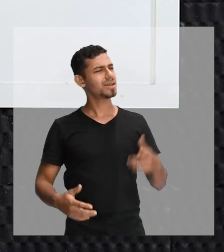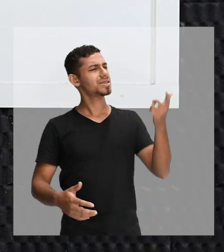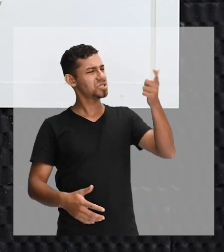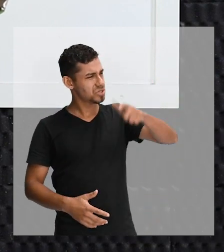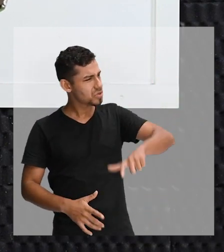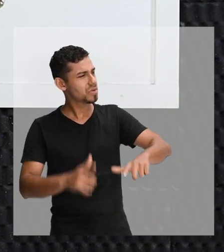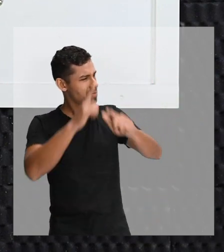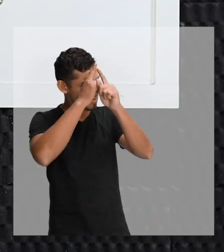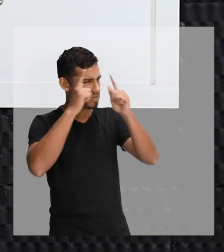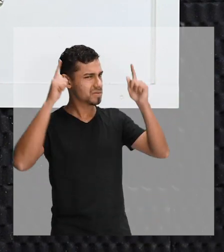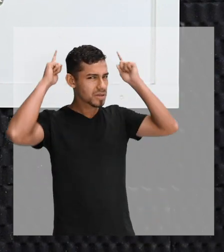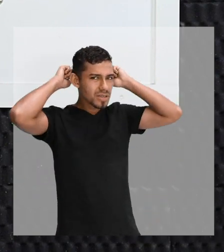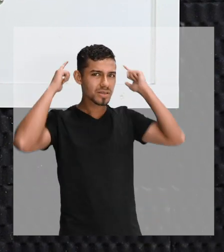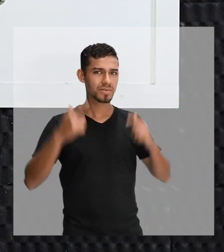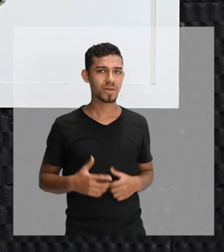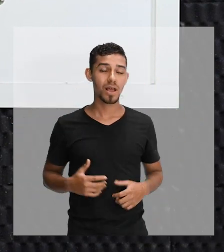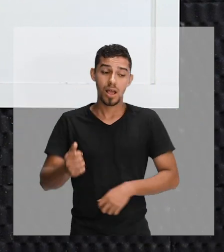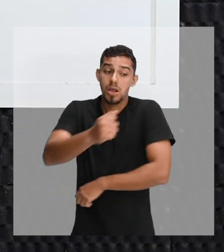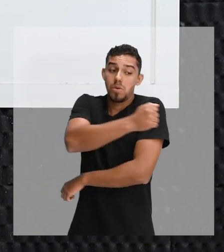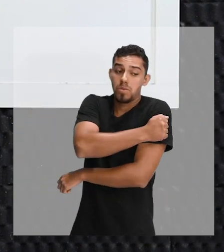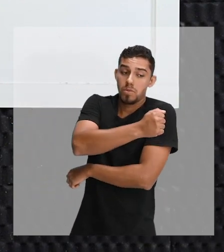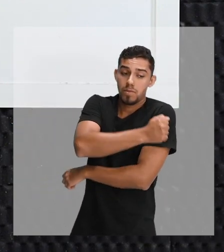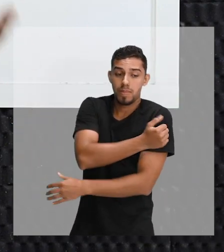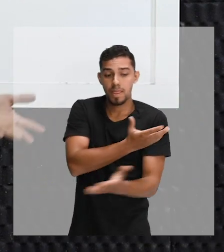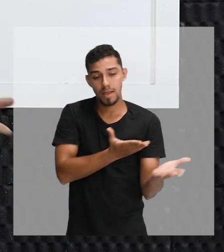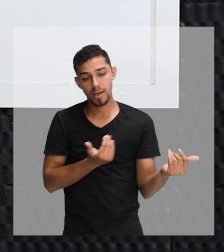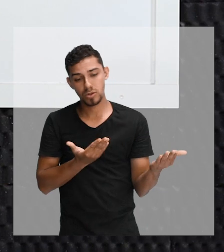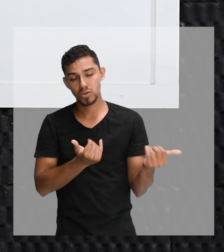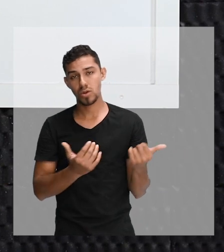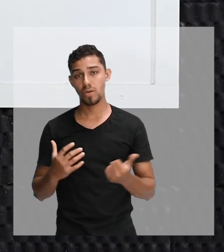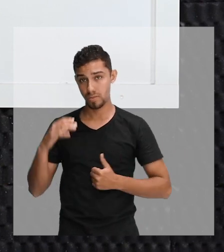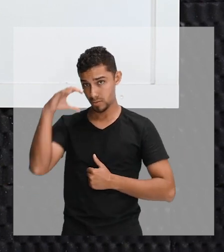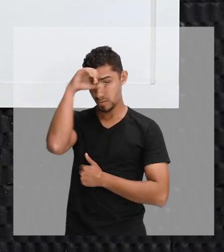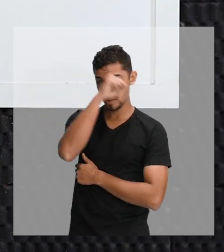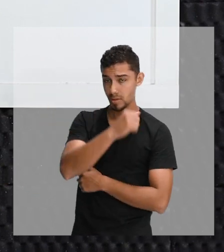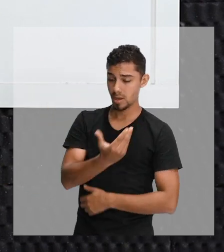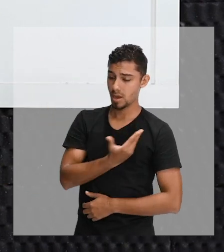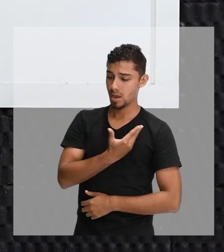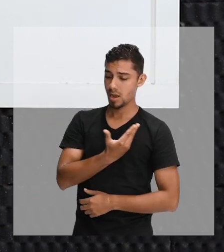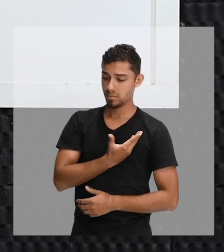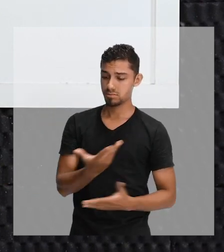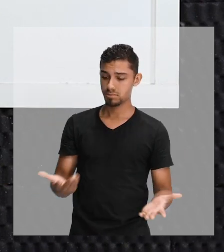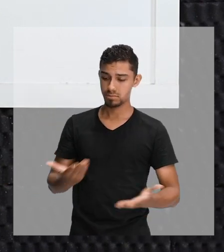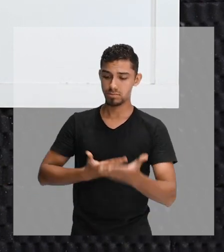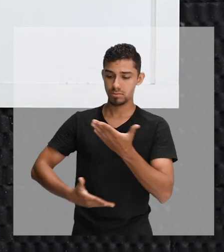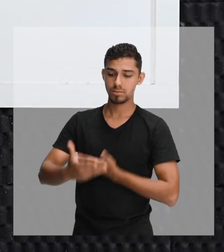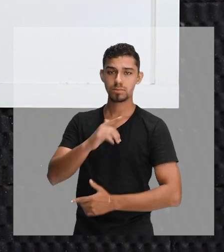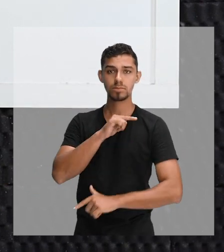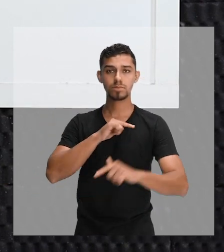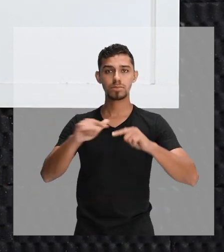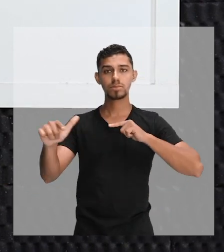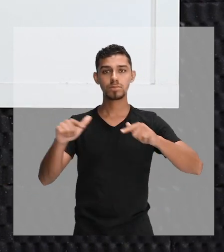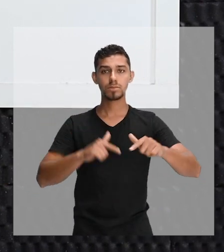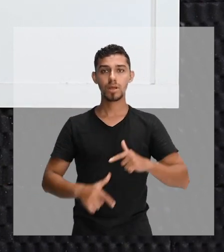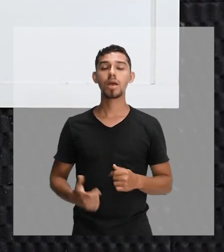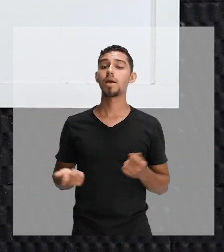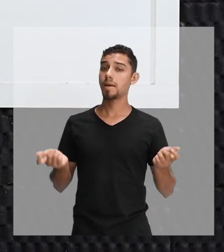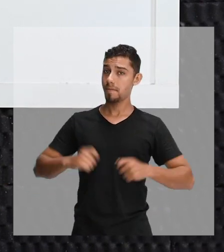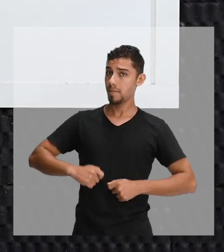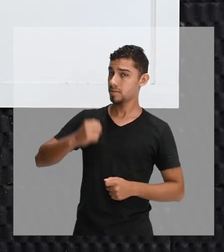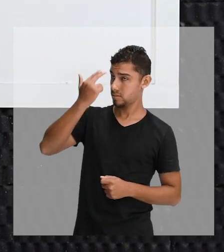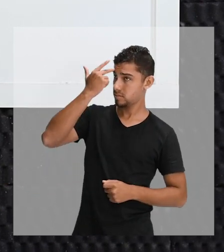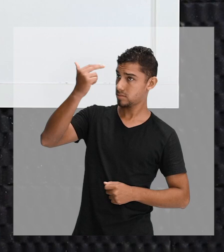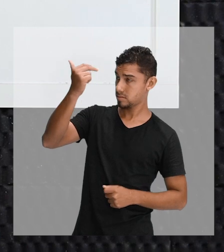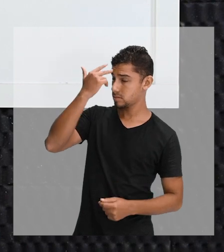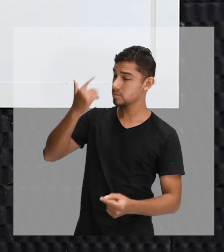gregos, meu caro aluno, jovem aprendiz, colega de trabalho, nós temos de nos reportar ao histórico da política também. E é